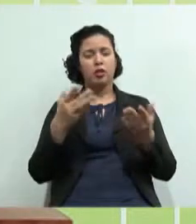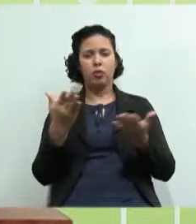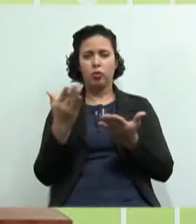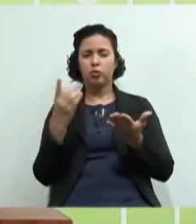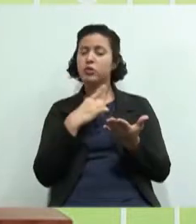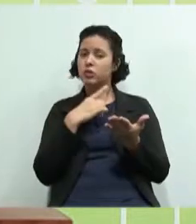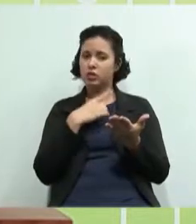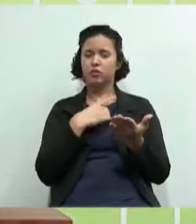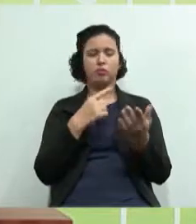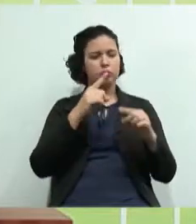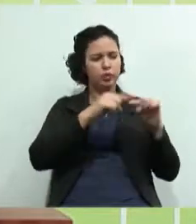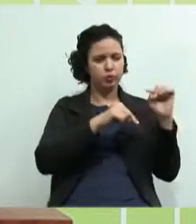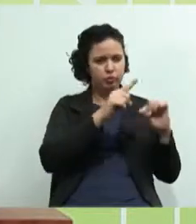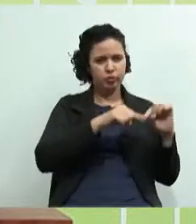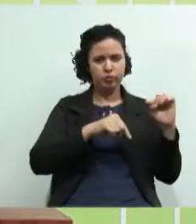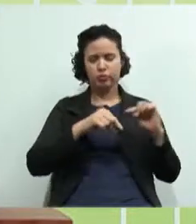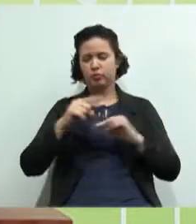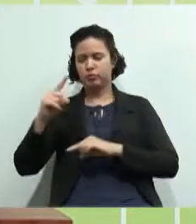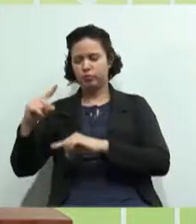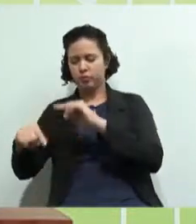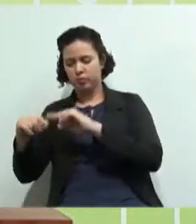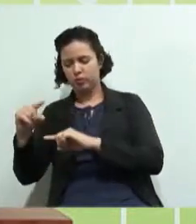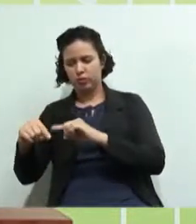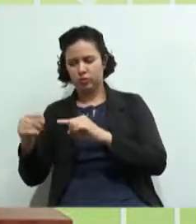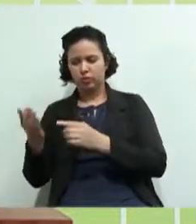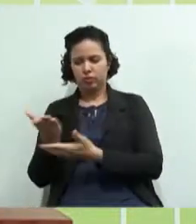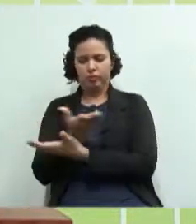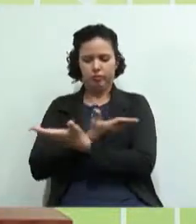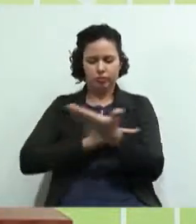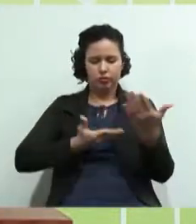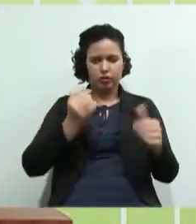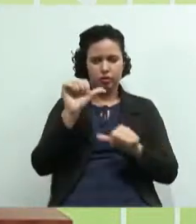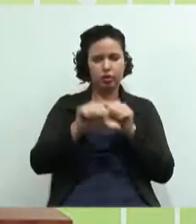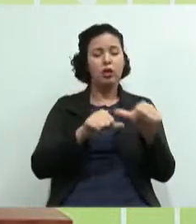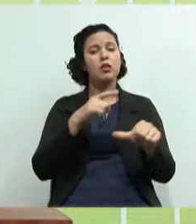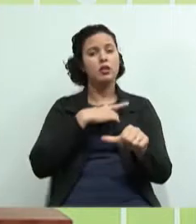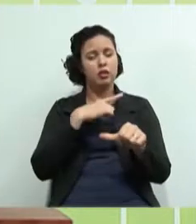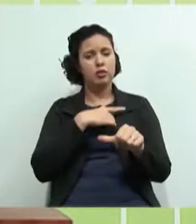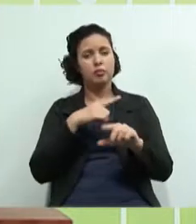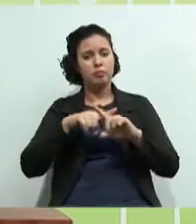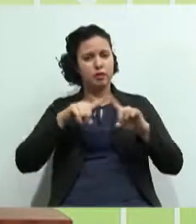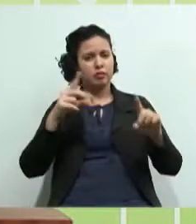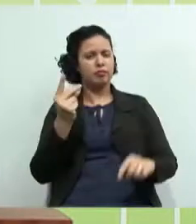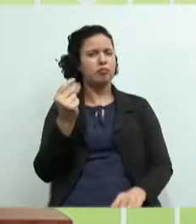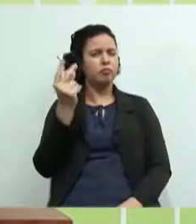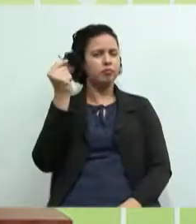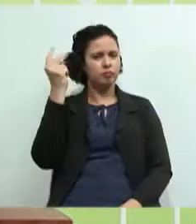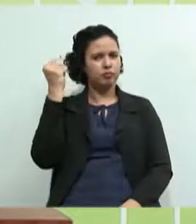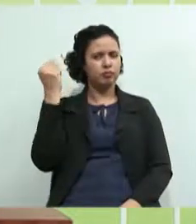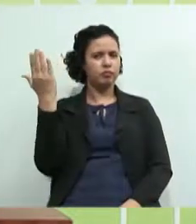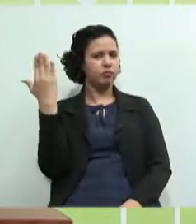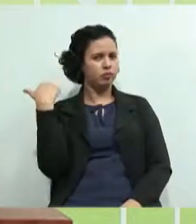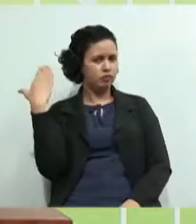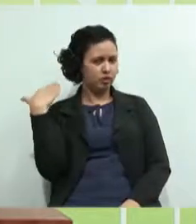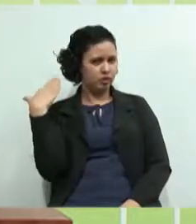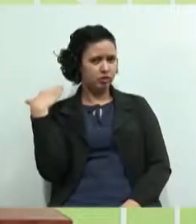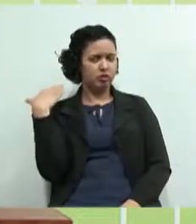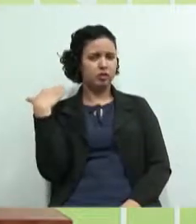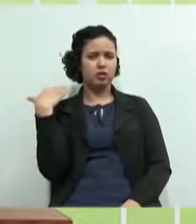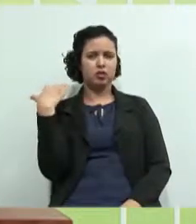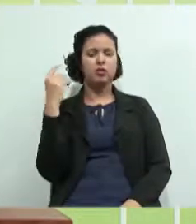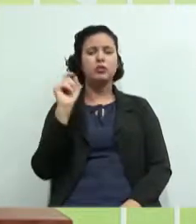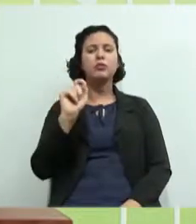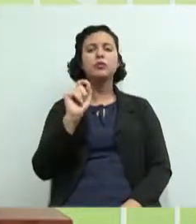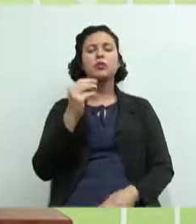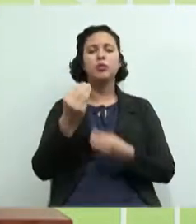ainda? É claro, mas naquela época, quando começou realmente o capitalismo, a economia como um todo, Eu te produzo